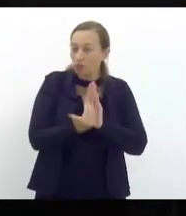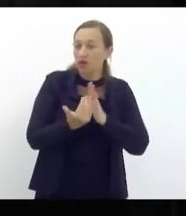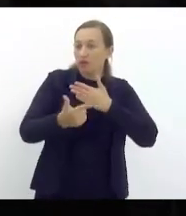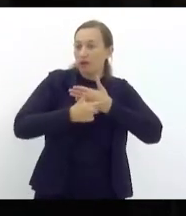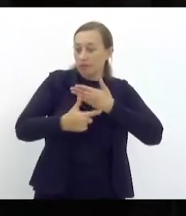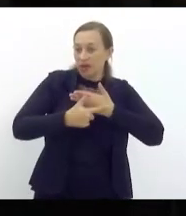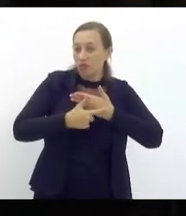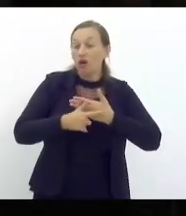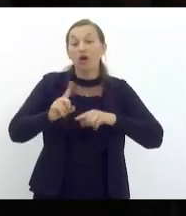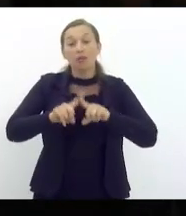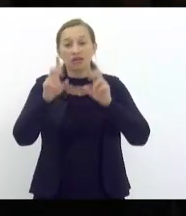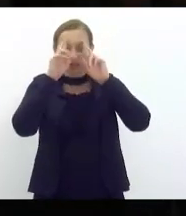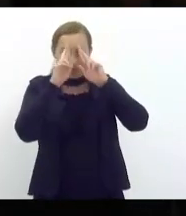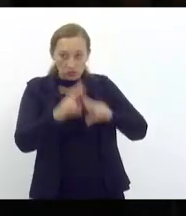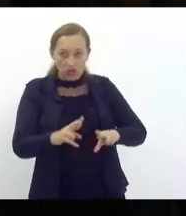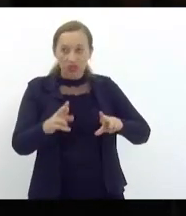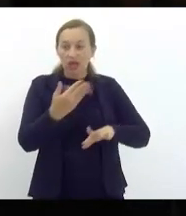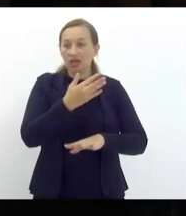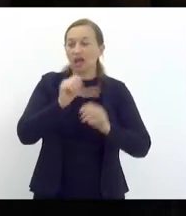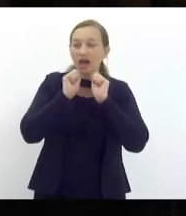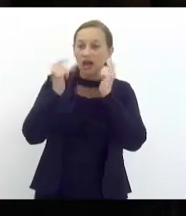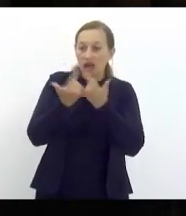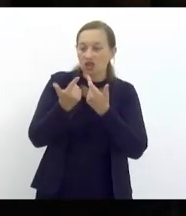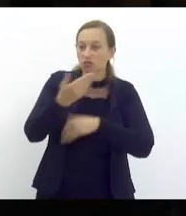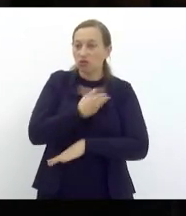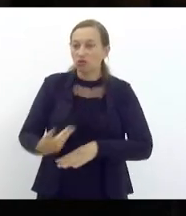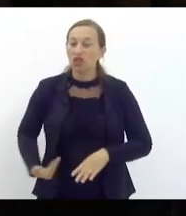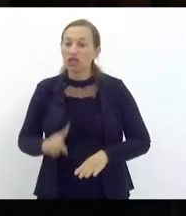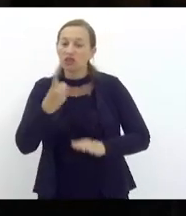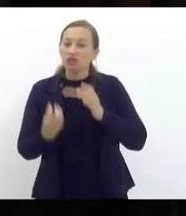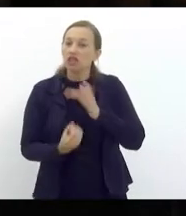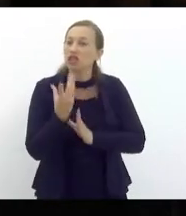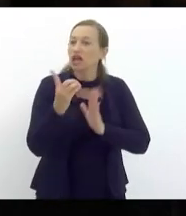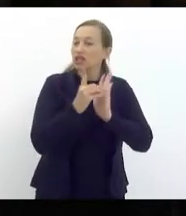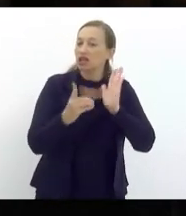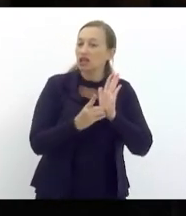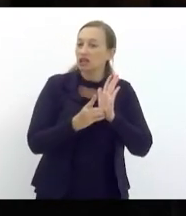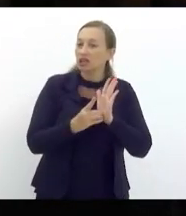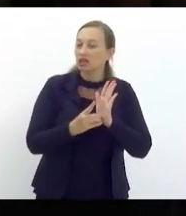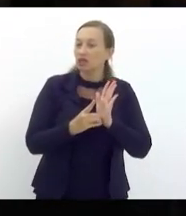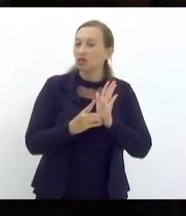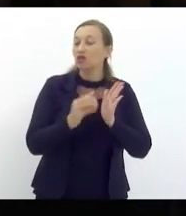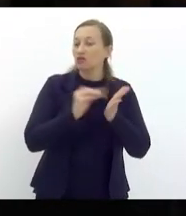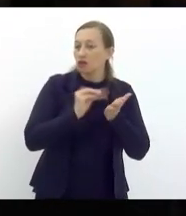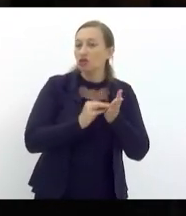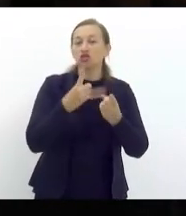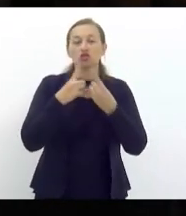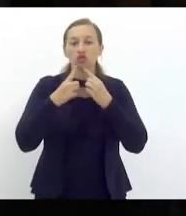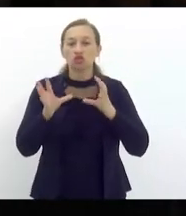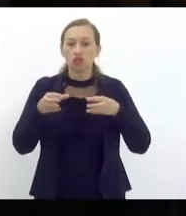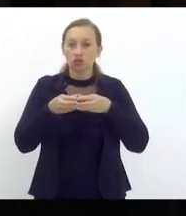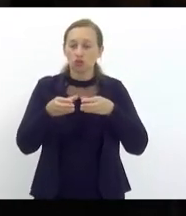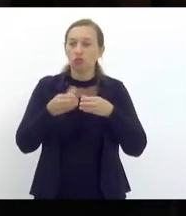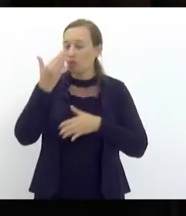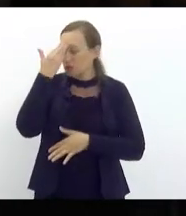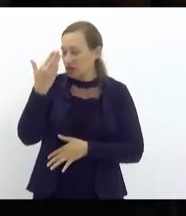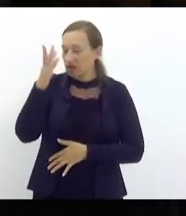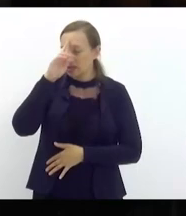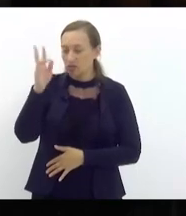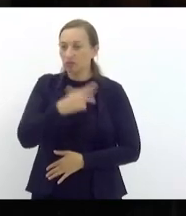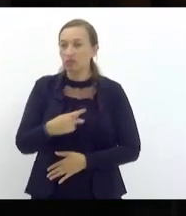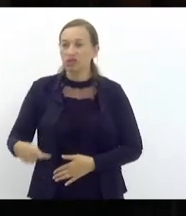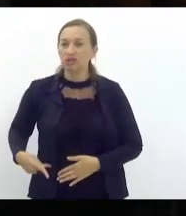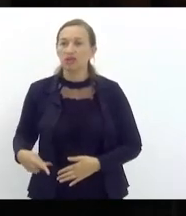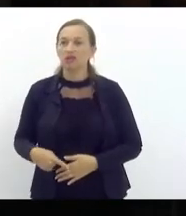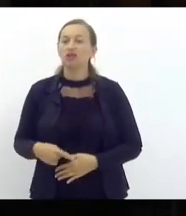respeitada pelo Governador que não sejam feito decretos naquilo que deveria ser discutido de forma coletiva Muito obrigado senhora